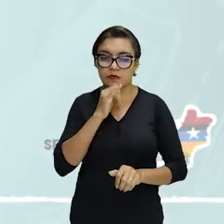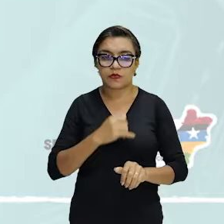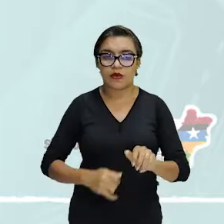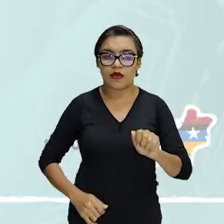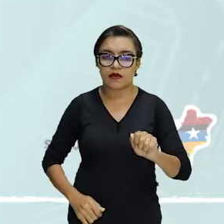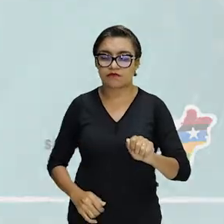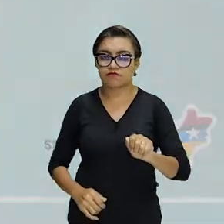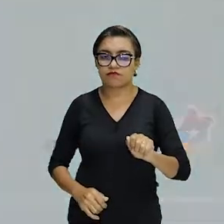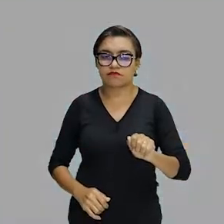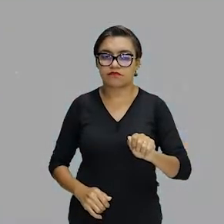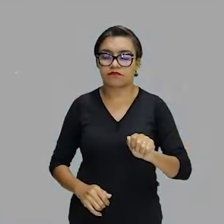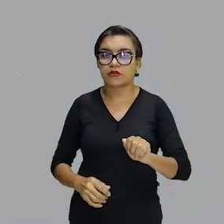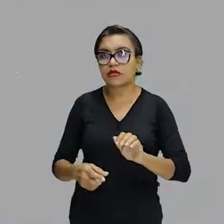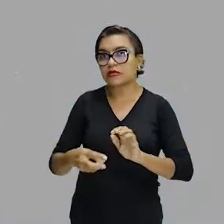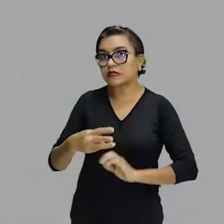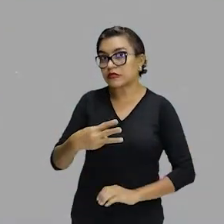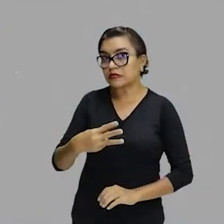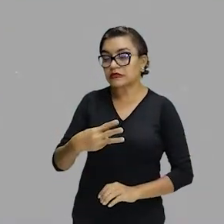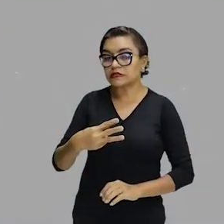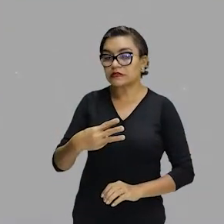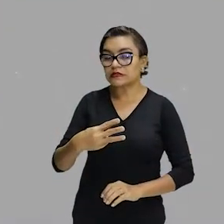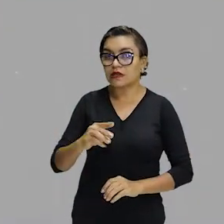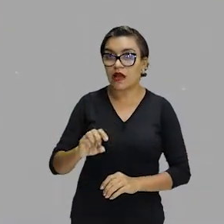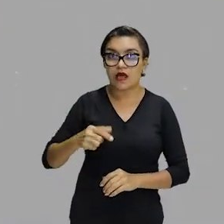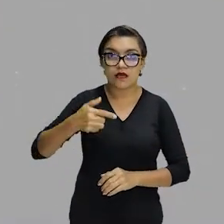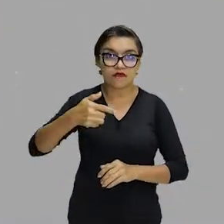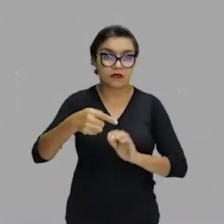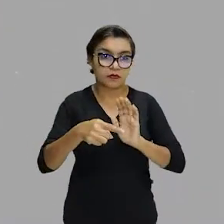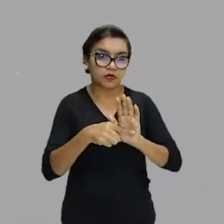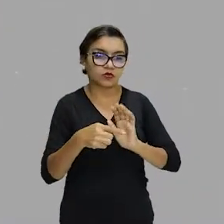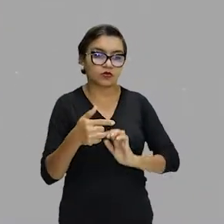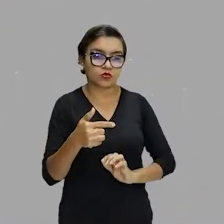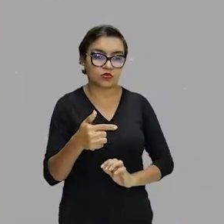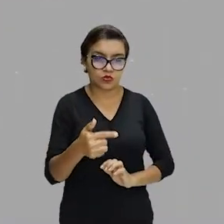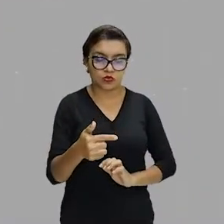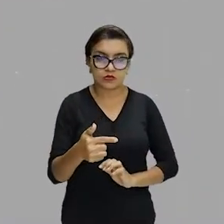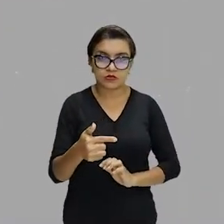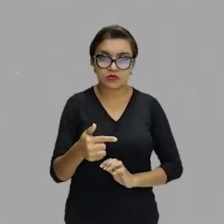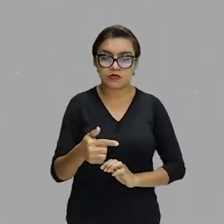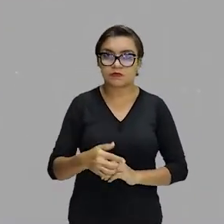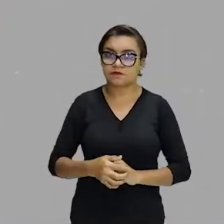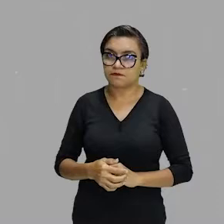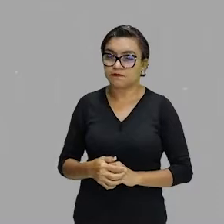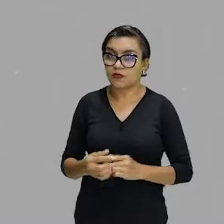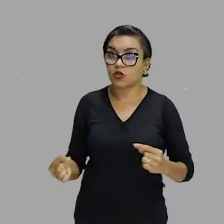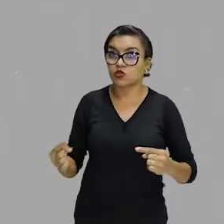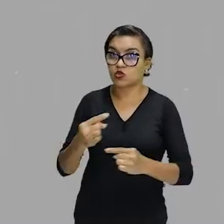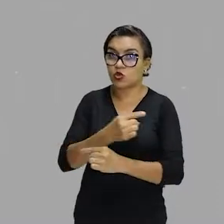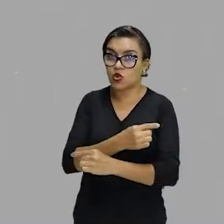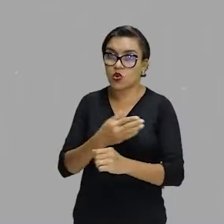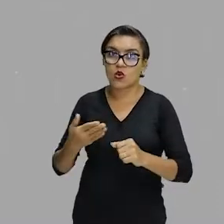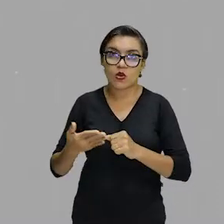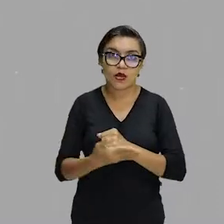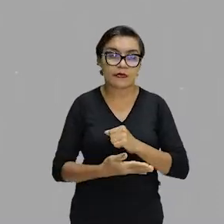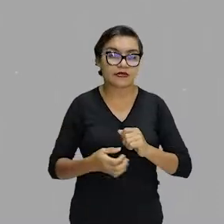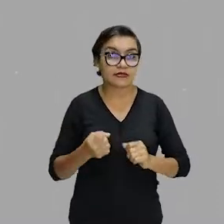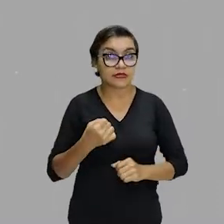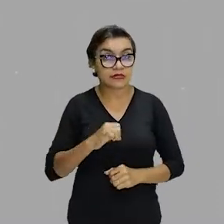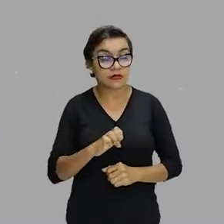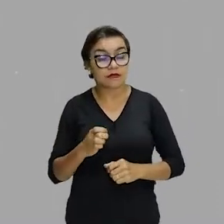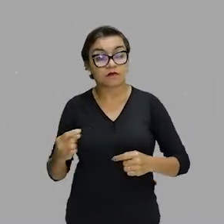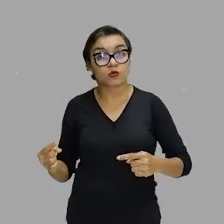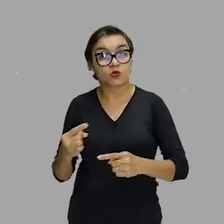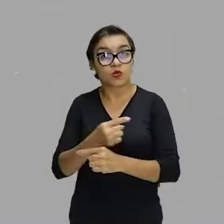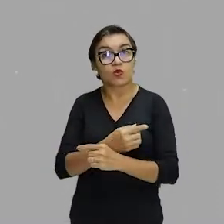sinal negativo no expoente nos dá um comando. Que comando é esse? Inverte a base. Se você inverte a